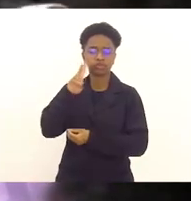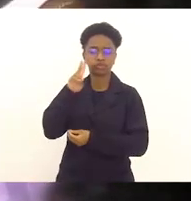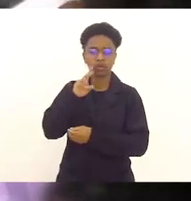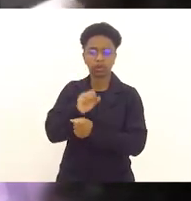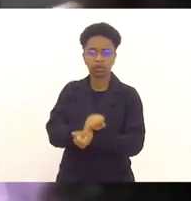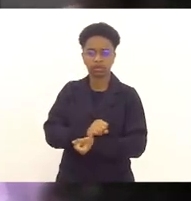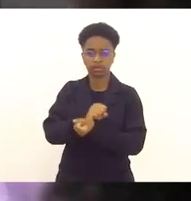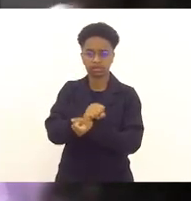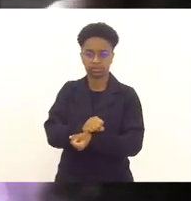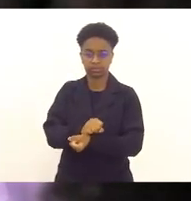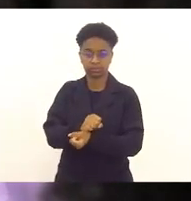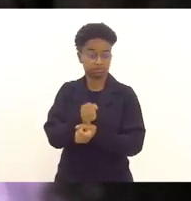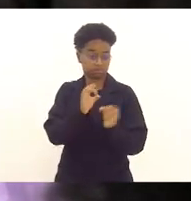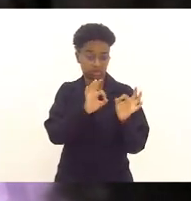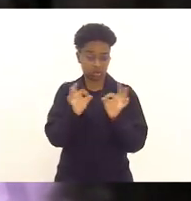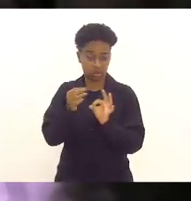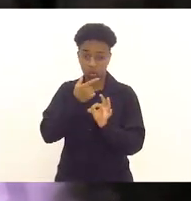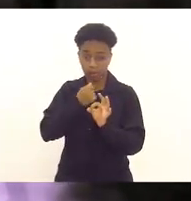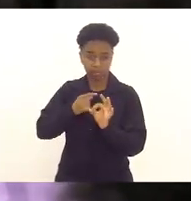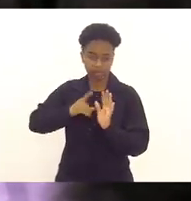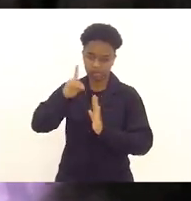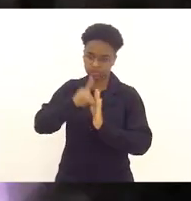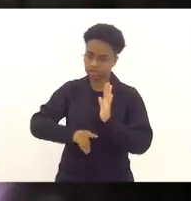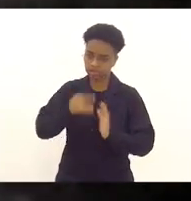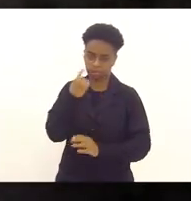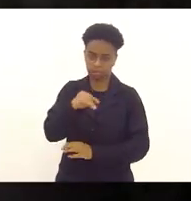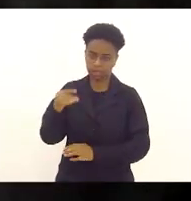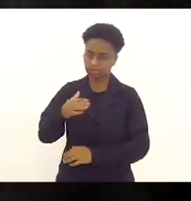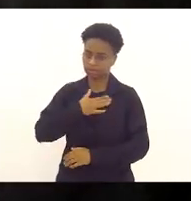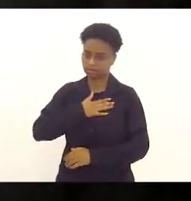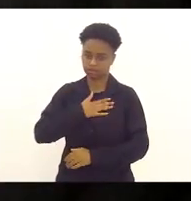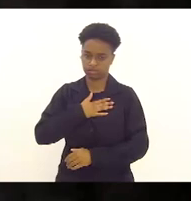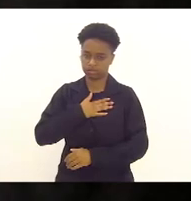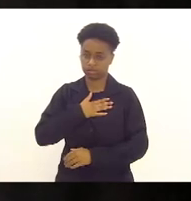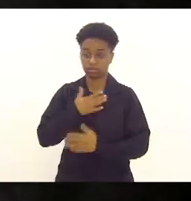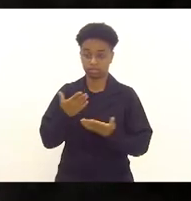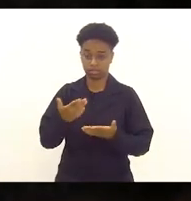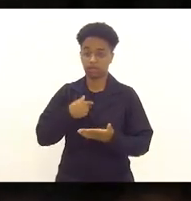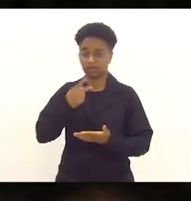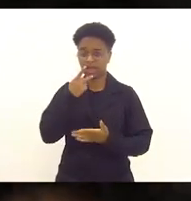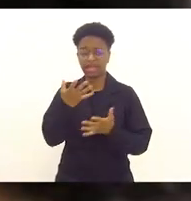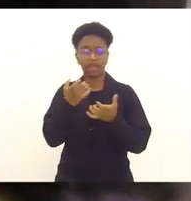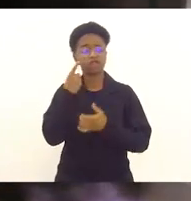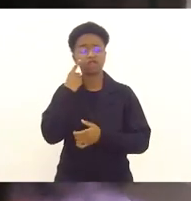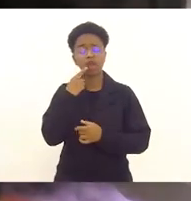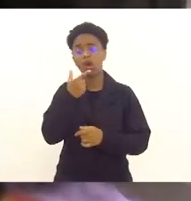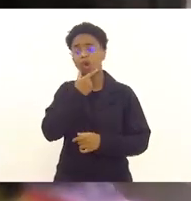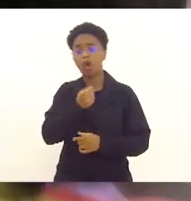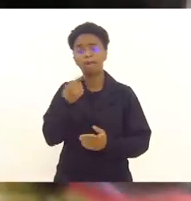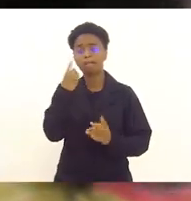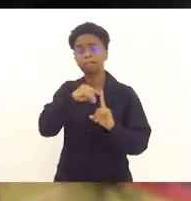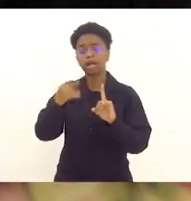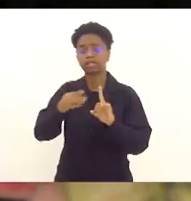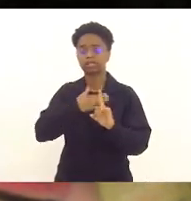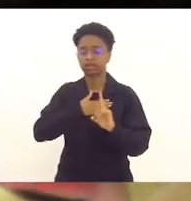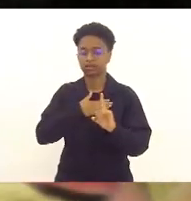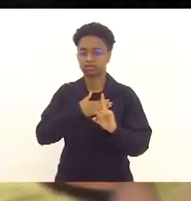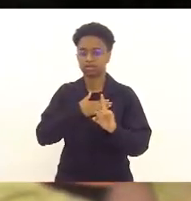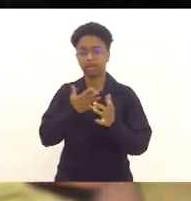nenhum homem tem gente me bater eu quero aqui dizer o seguinte quero ver homem para me bater quero ver